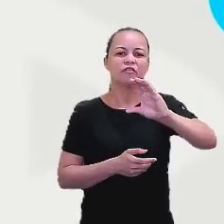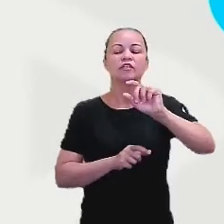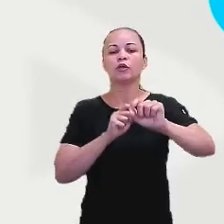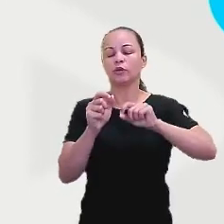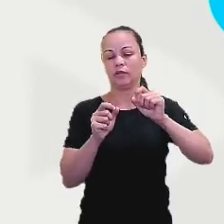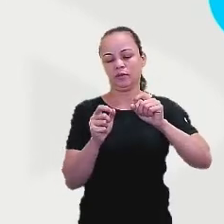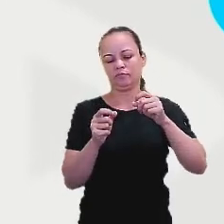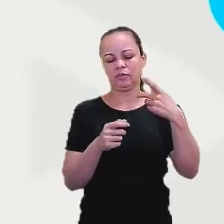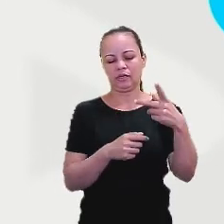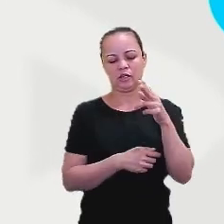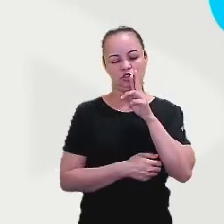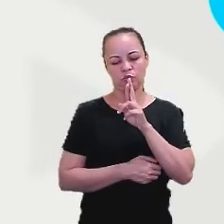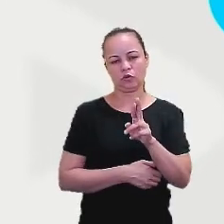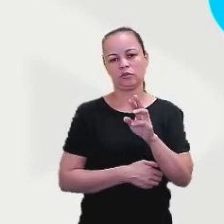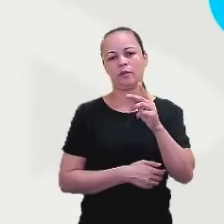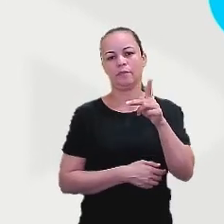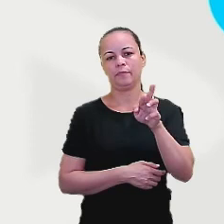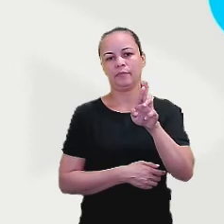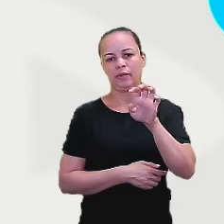a presa, né?